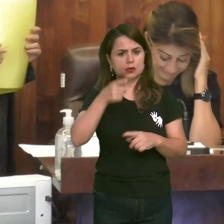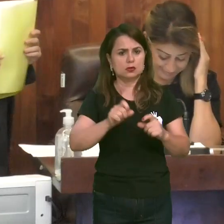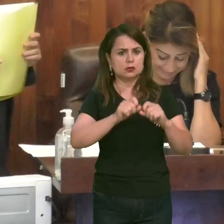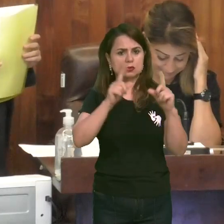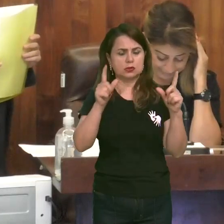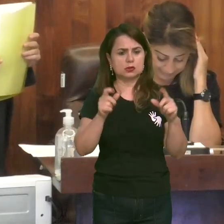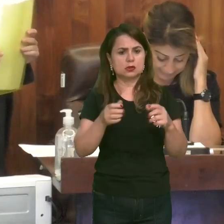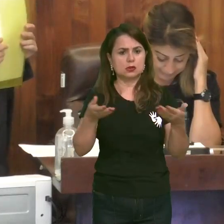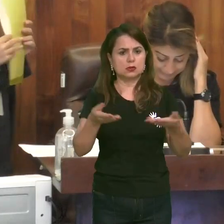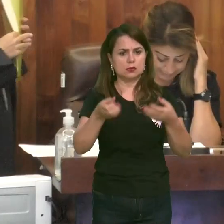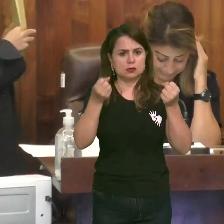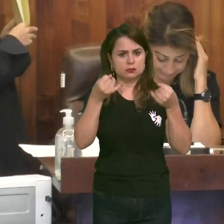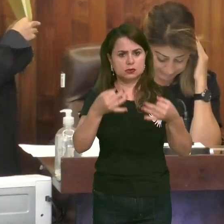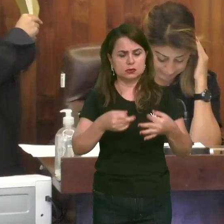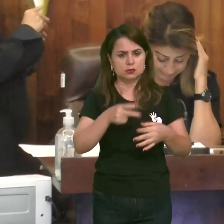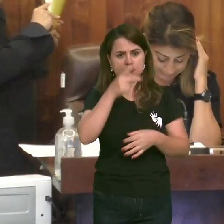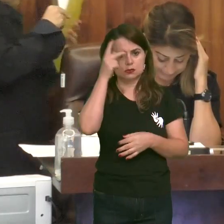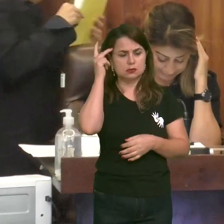pessoais